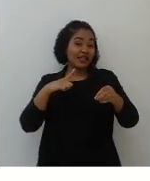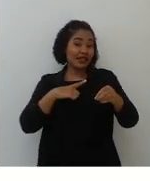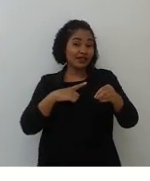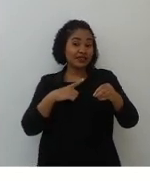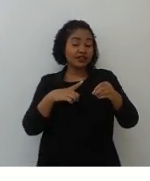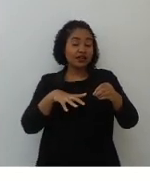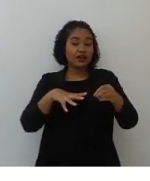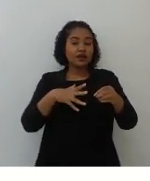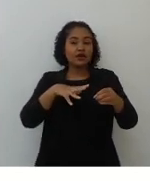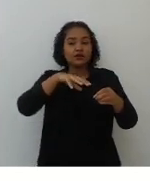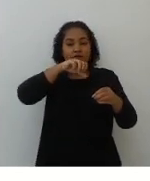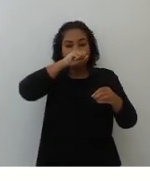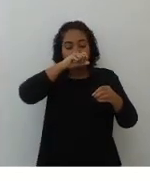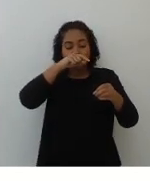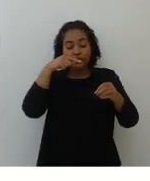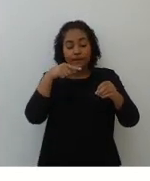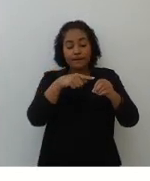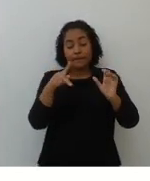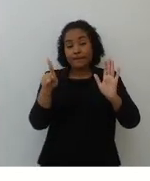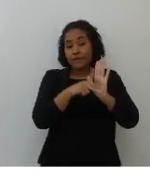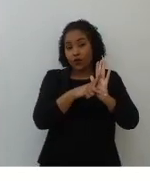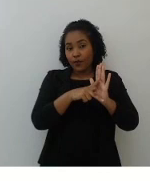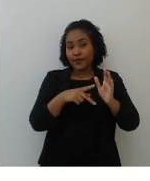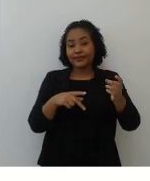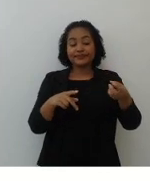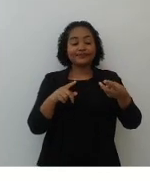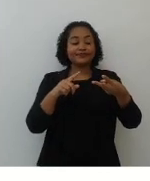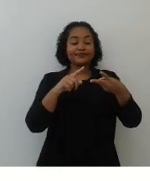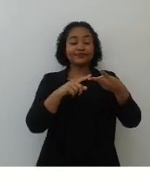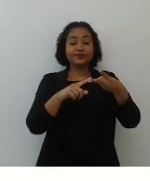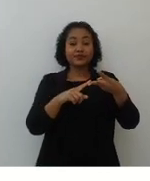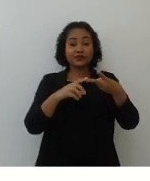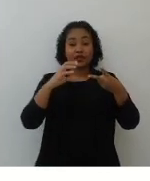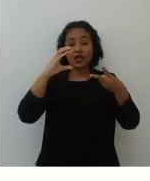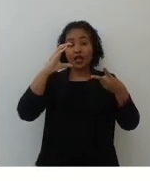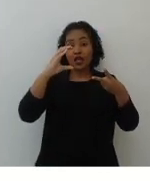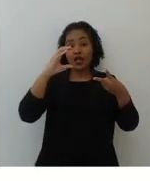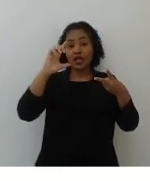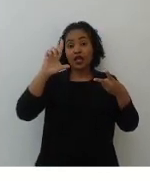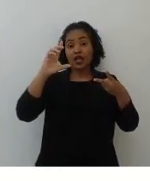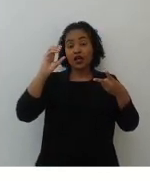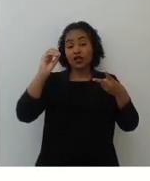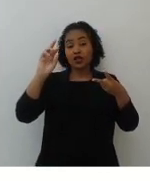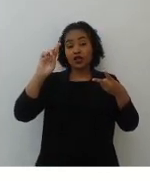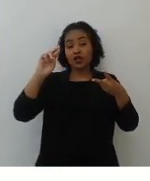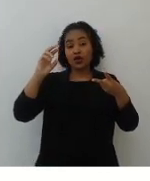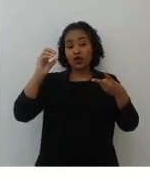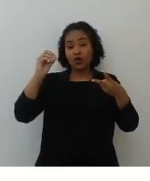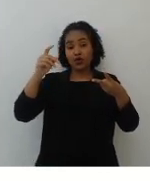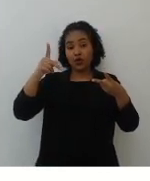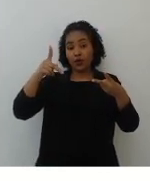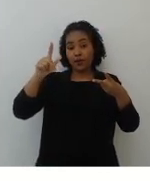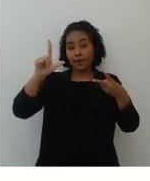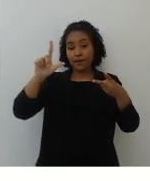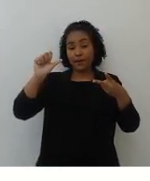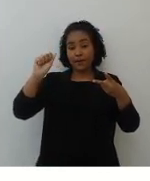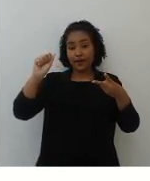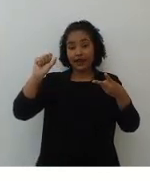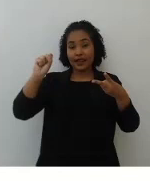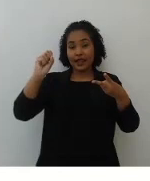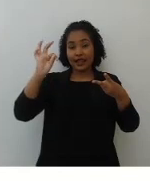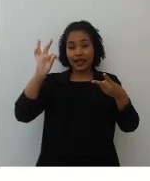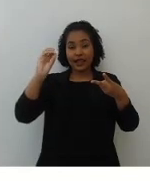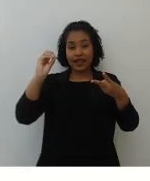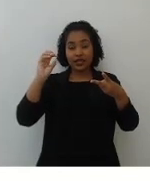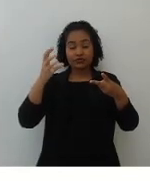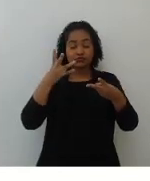da respiração celular na célula animal e os cloroplastos participam do processo de fotossíntese